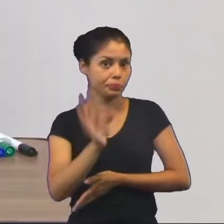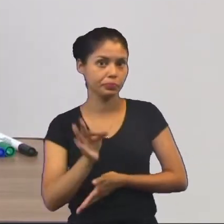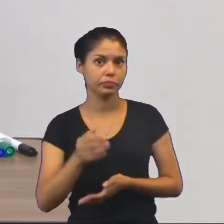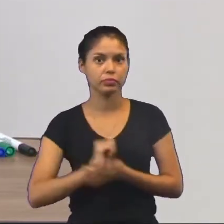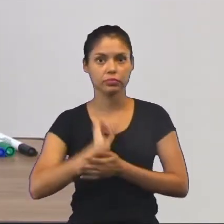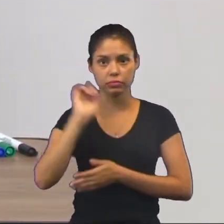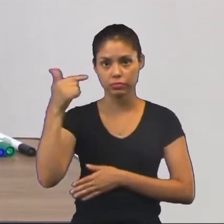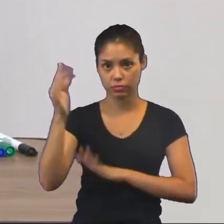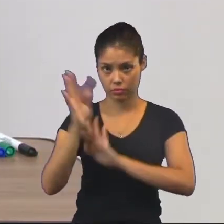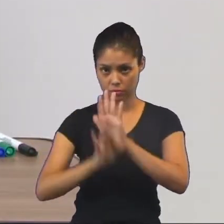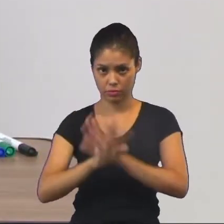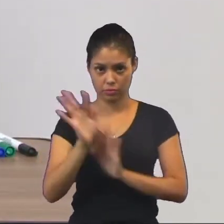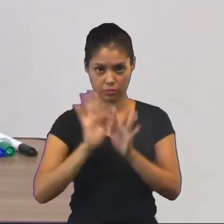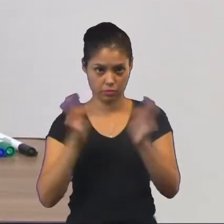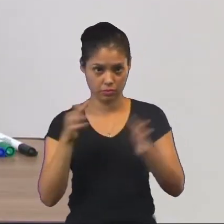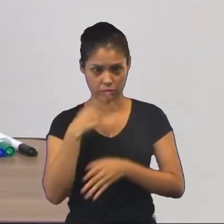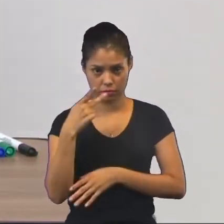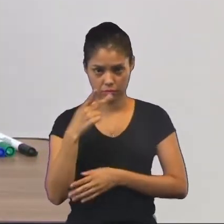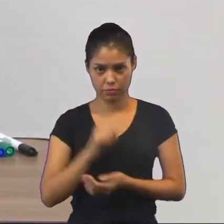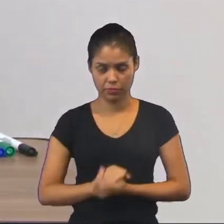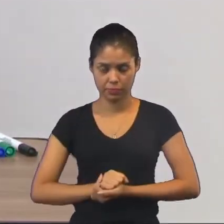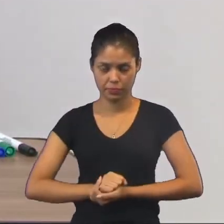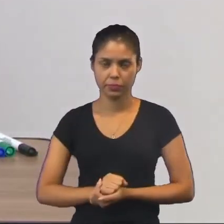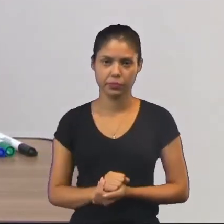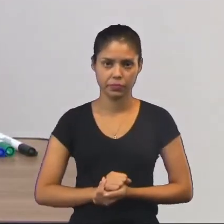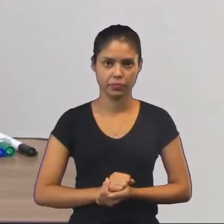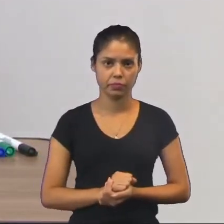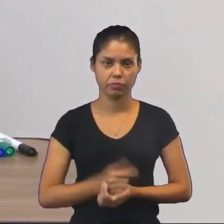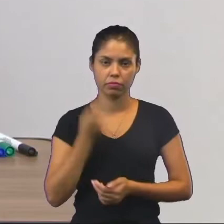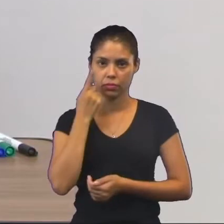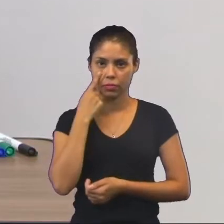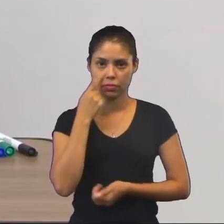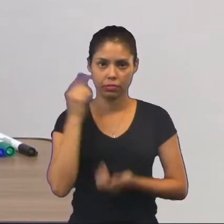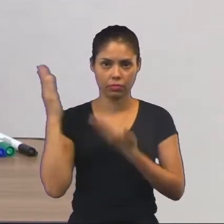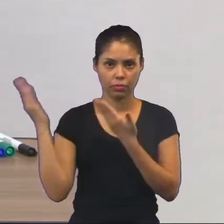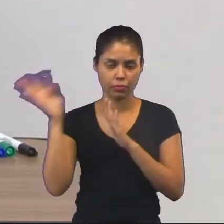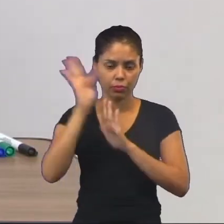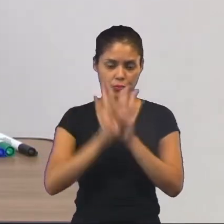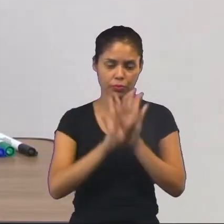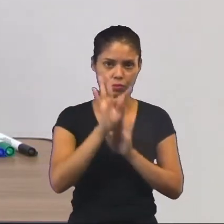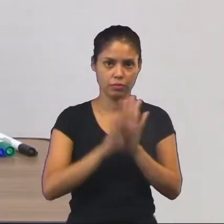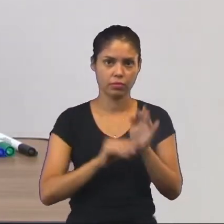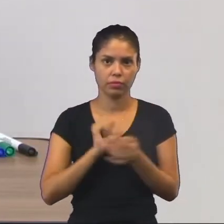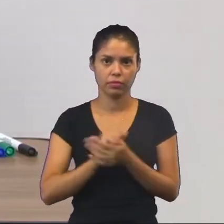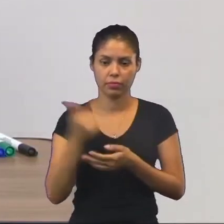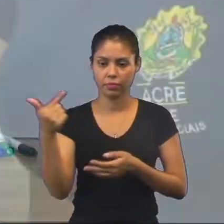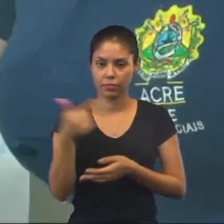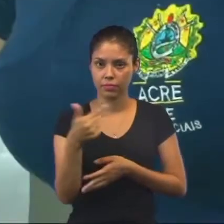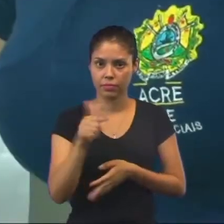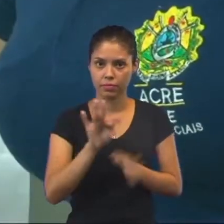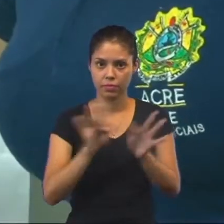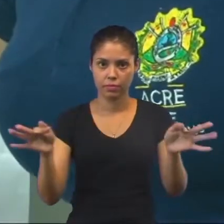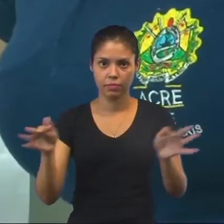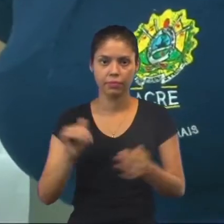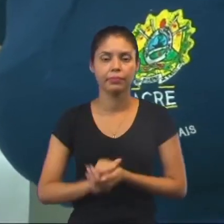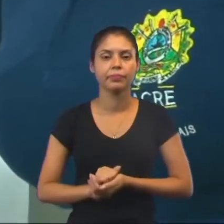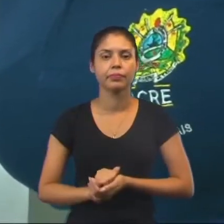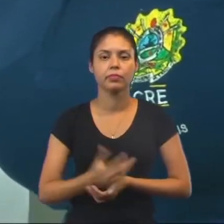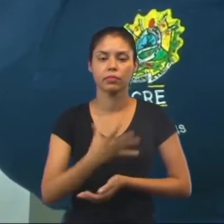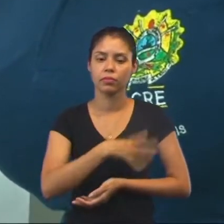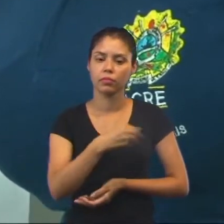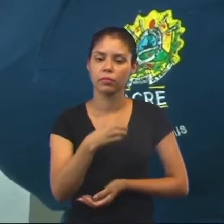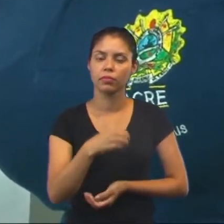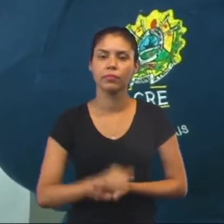Vamos então agora para outra fala. Vamos lá. Olhem aqui no texto junto comigo. Esta segunda fala é a fala